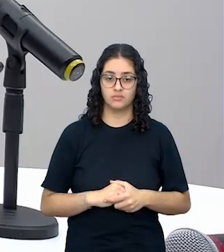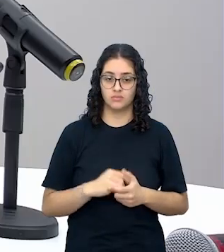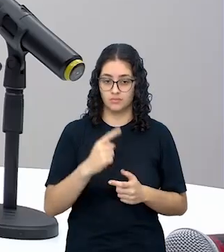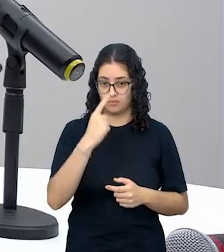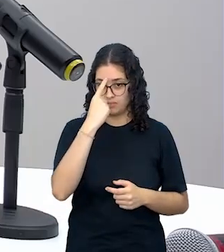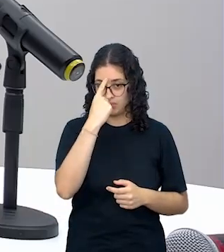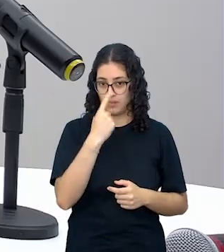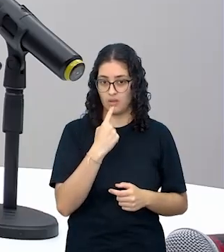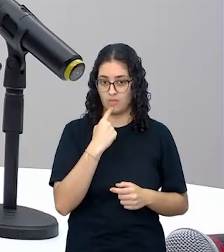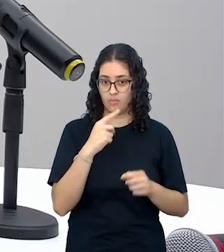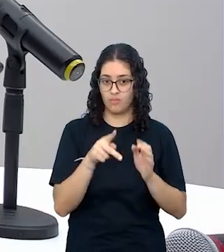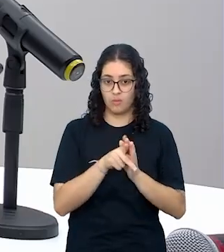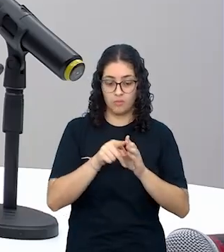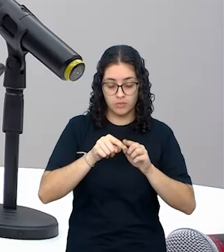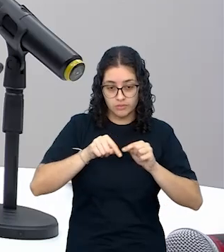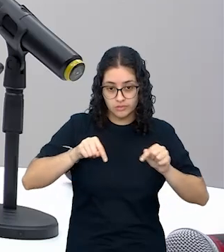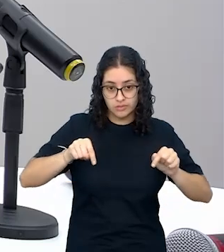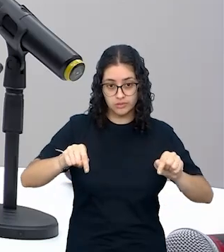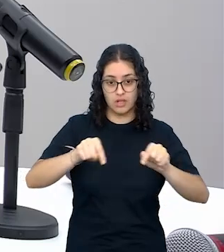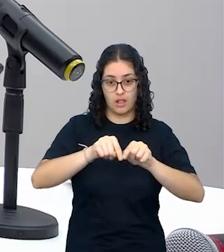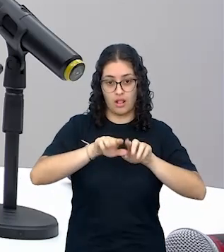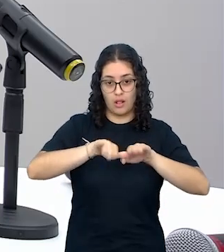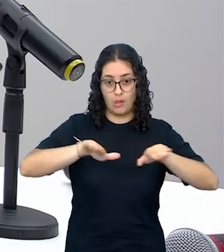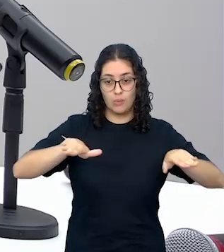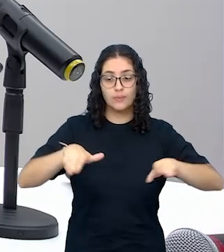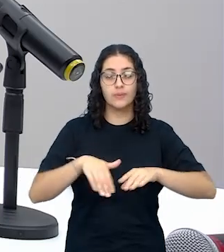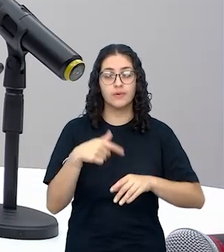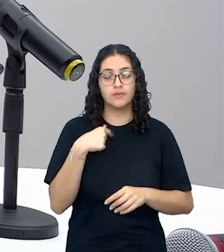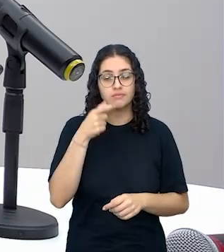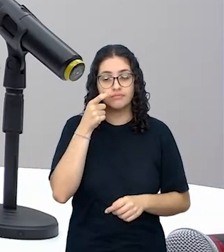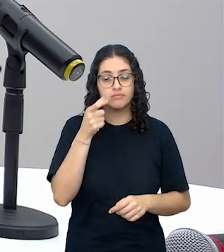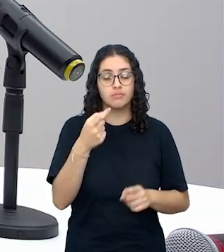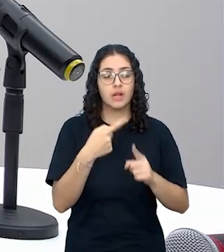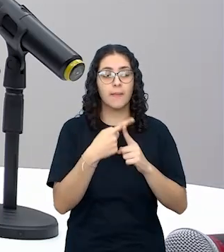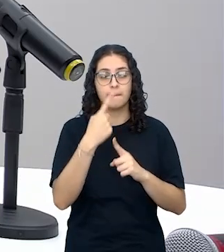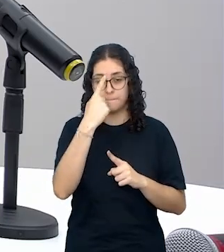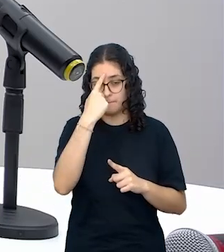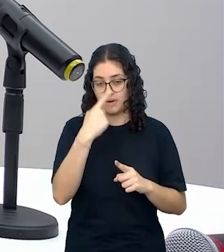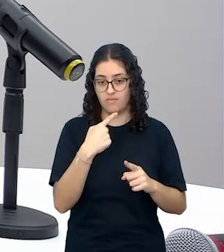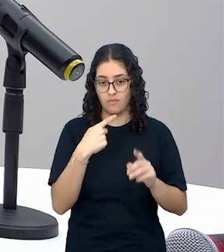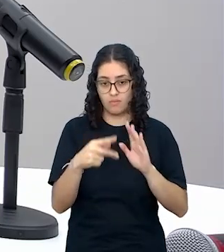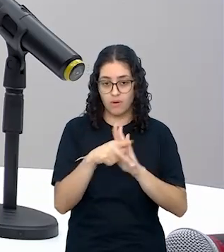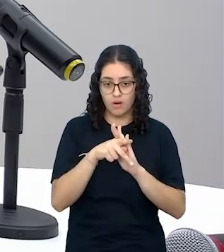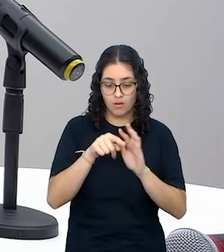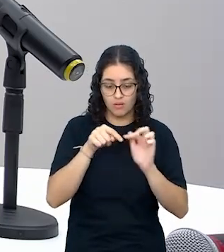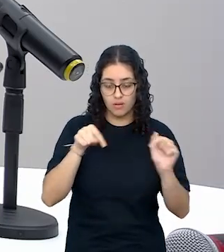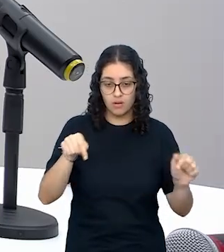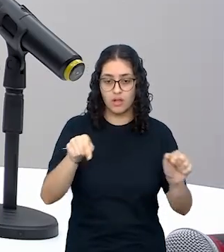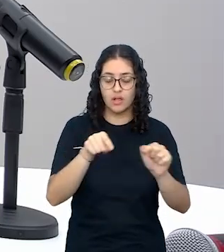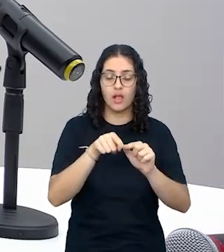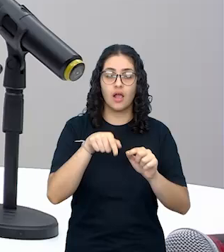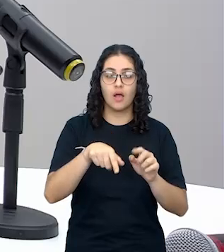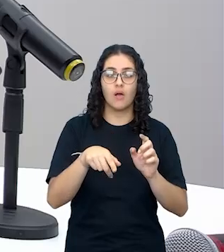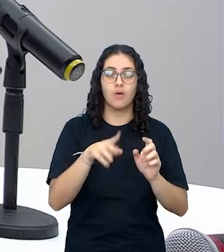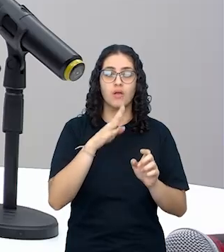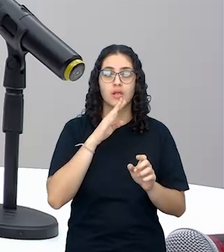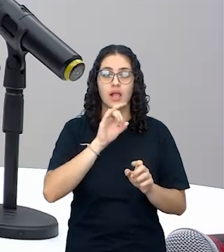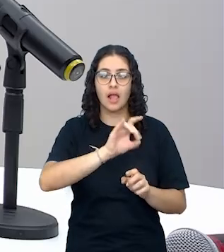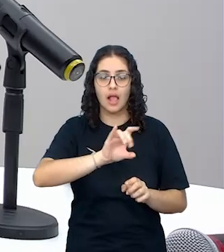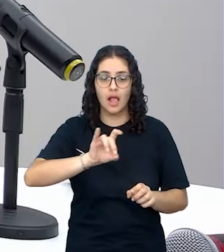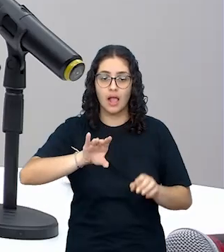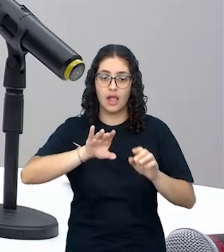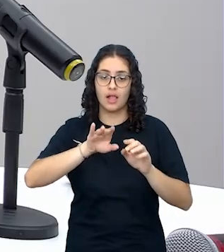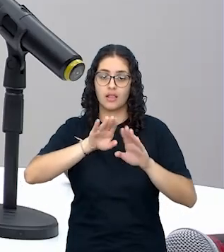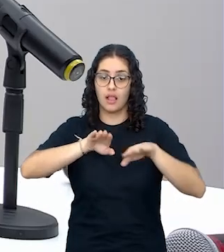perfil da sala. Eu achei interessante isso, fazer um perfil da sala para conhecer cada um dos estudantes